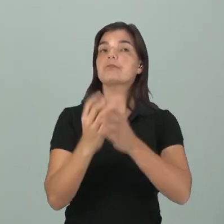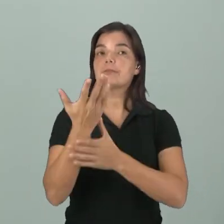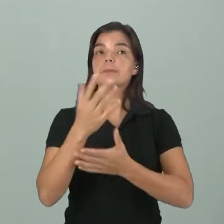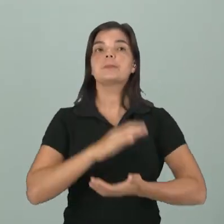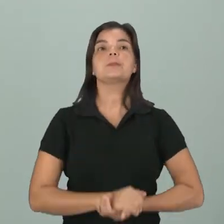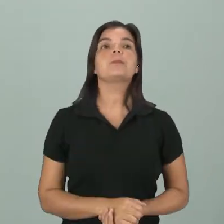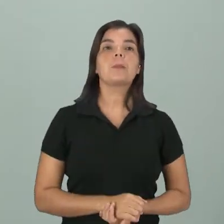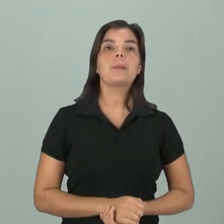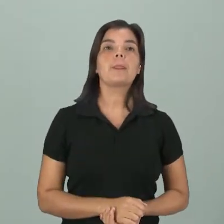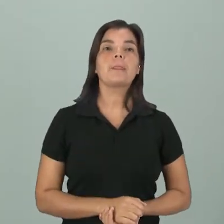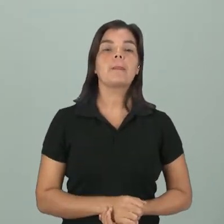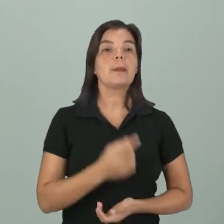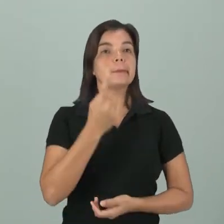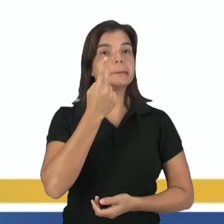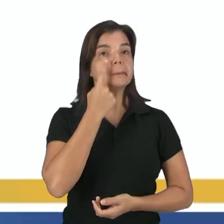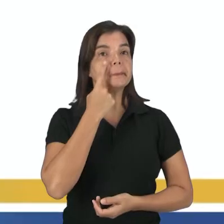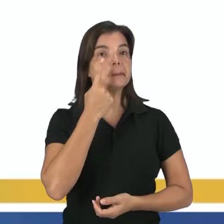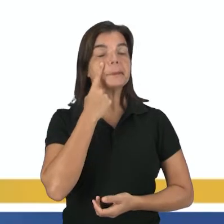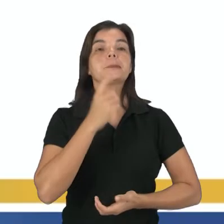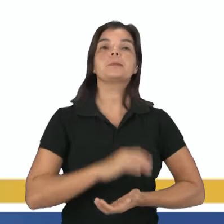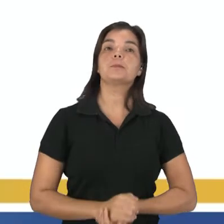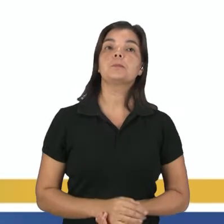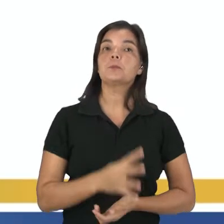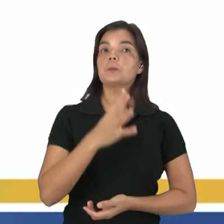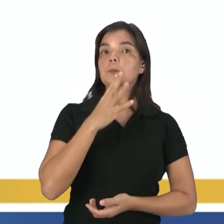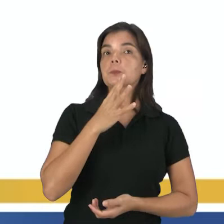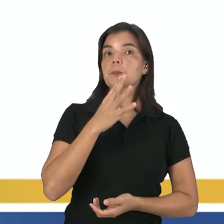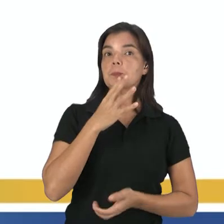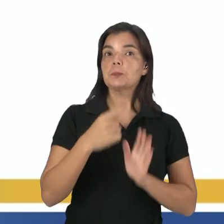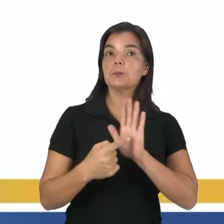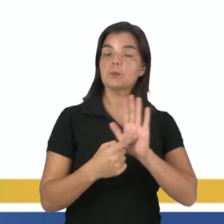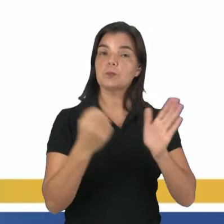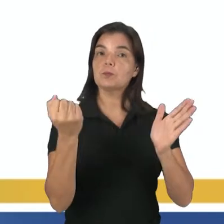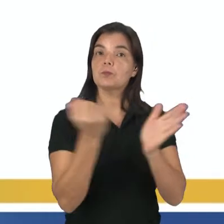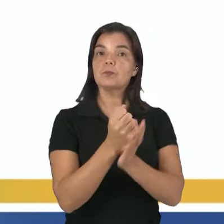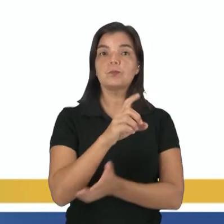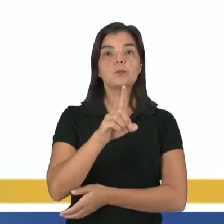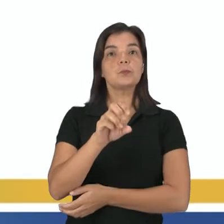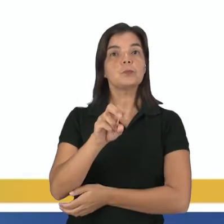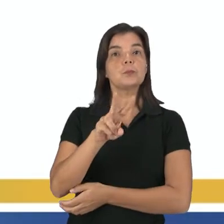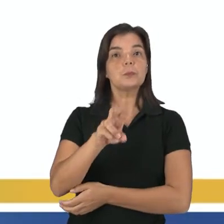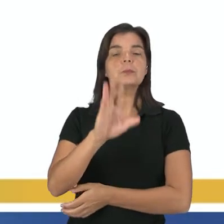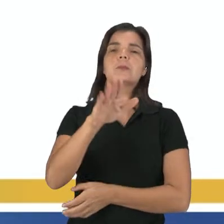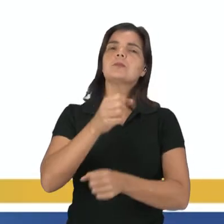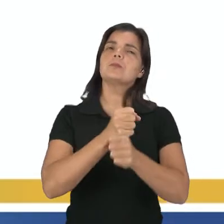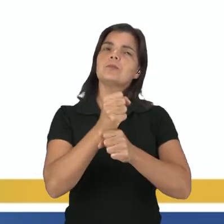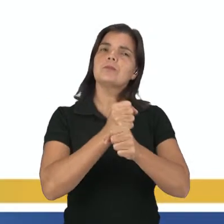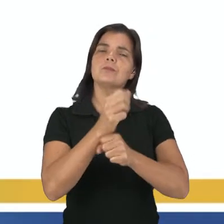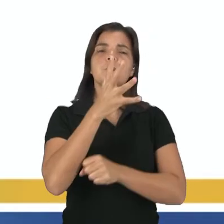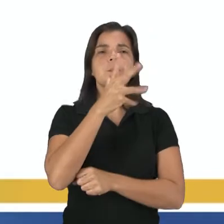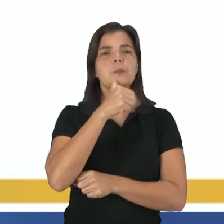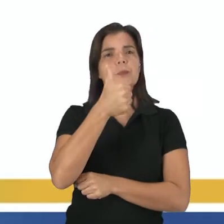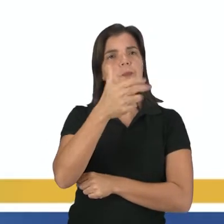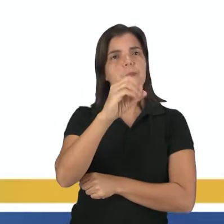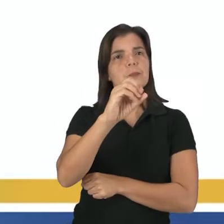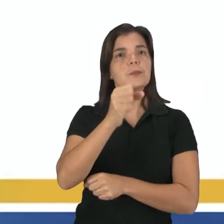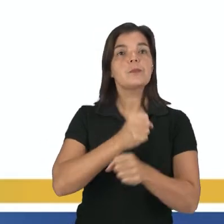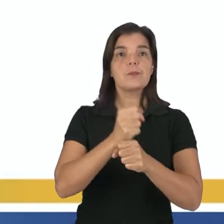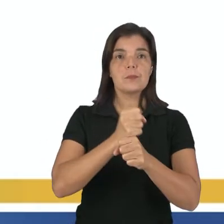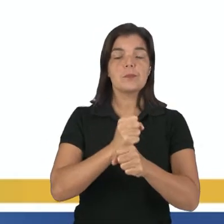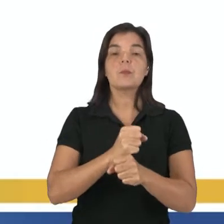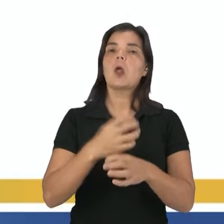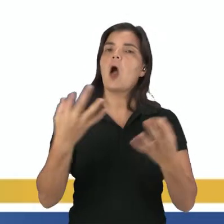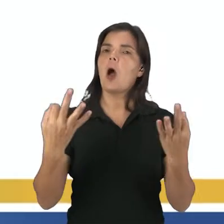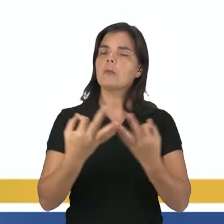de fato. Olha o terceiro ponto. Uma conhecida campanha da marca Dove, que já dura mais de 10 anos, chamada